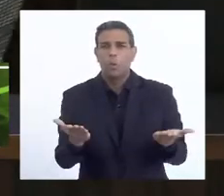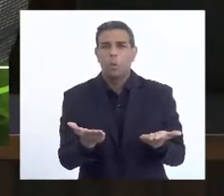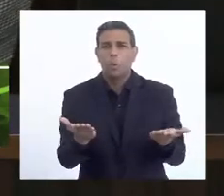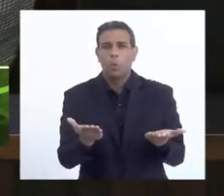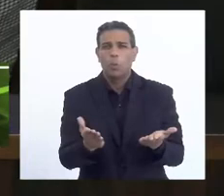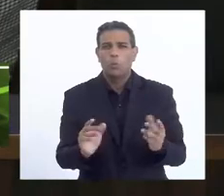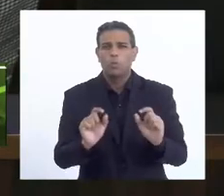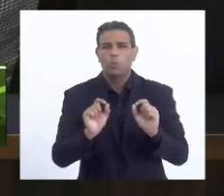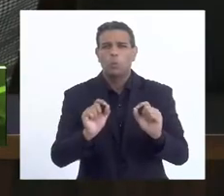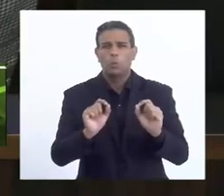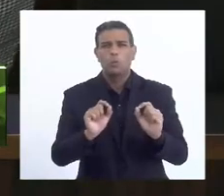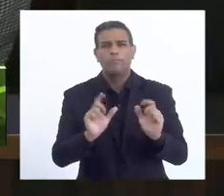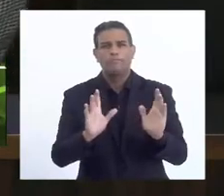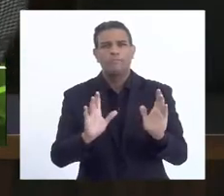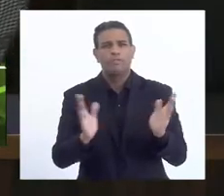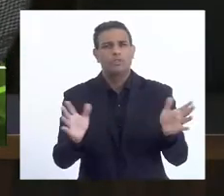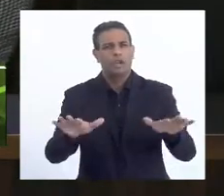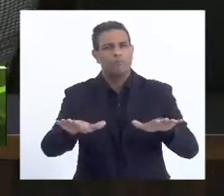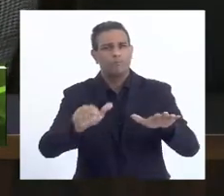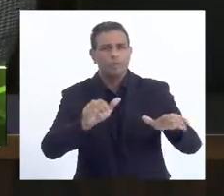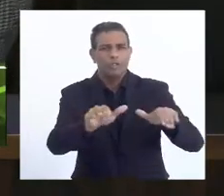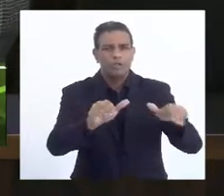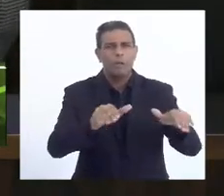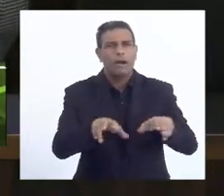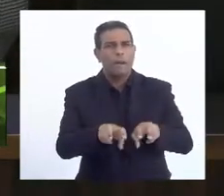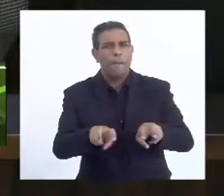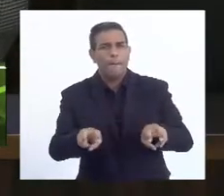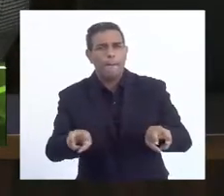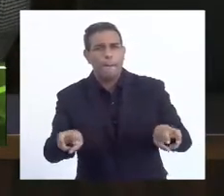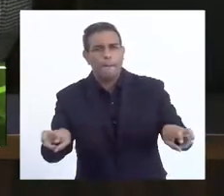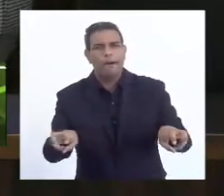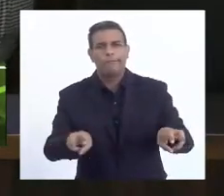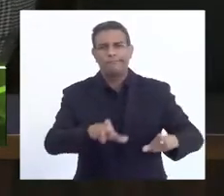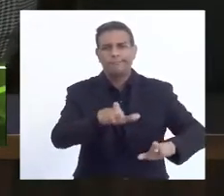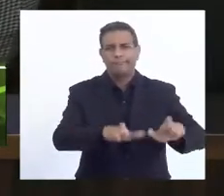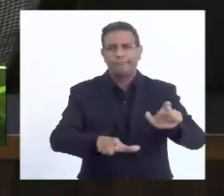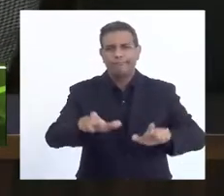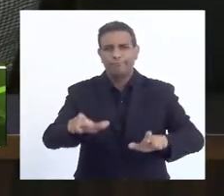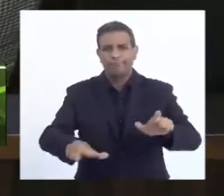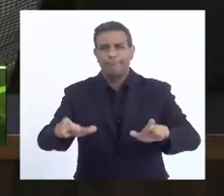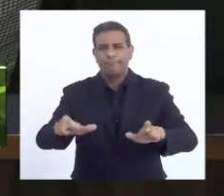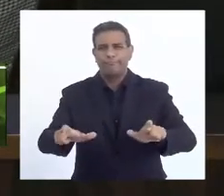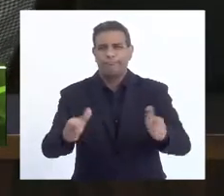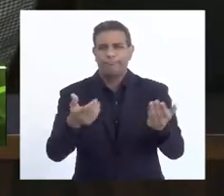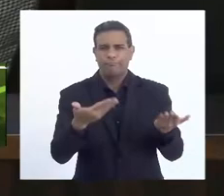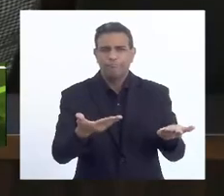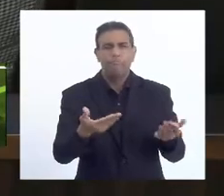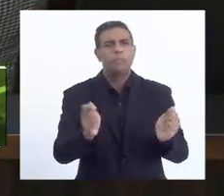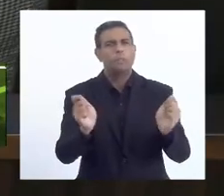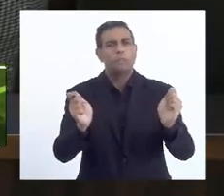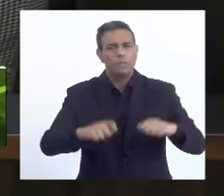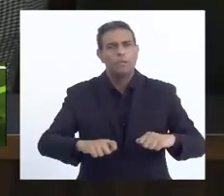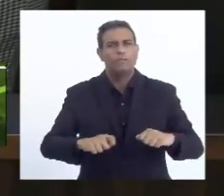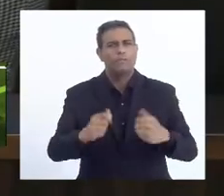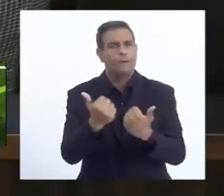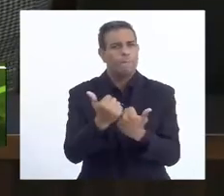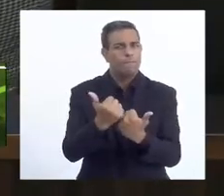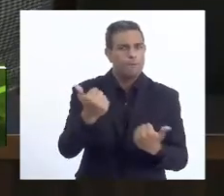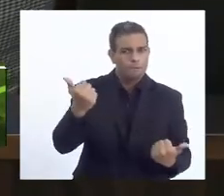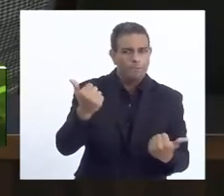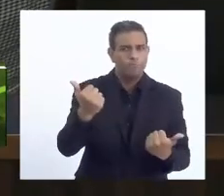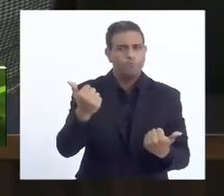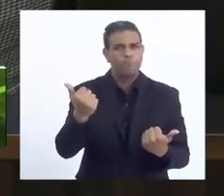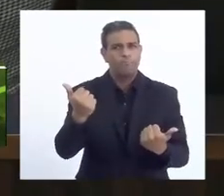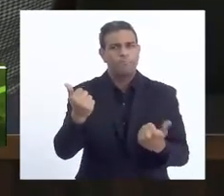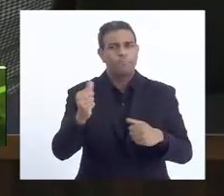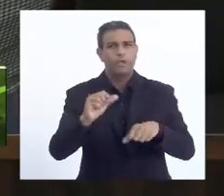eu queria primeiro compor a mesa. Aqui do meu lado, né, com muito prazer, está a vice-presidente